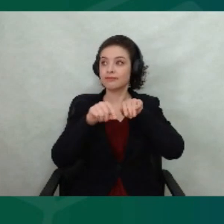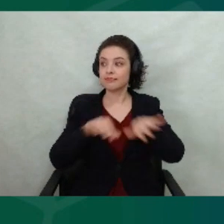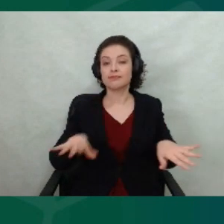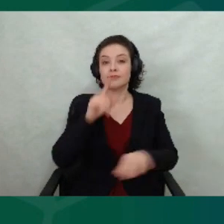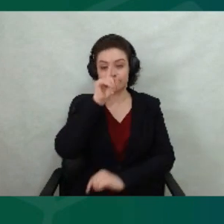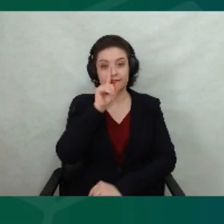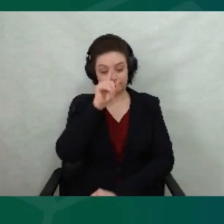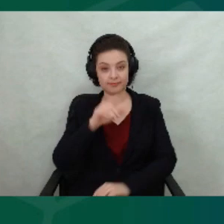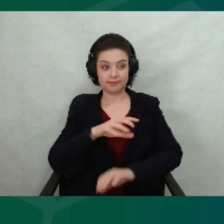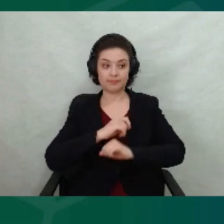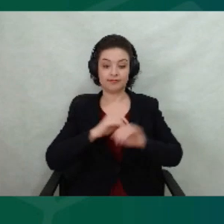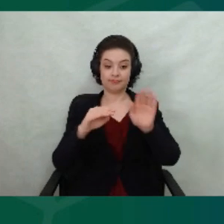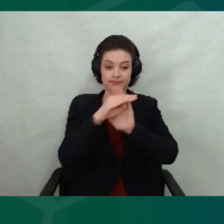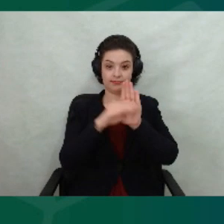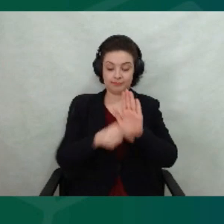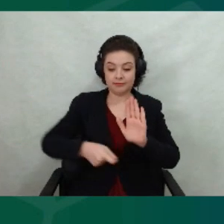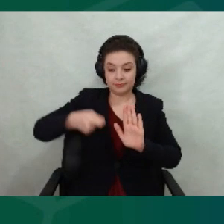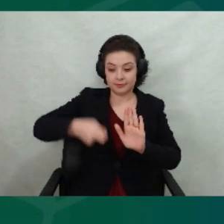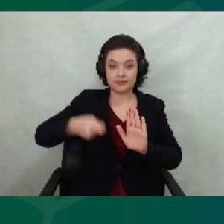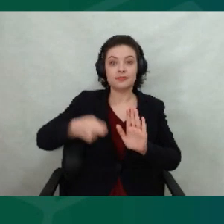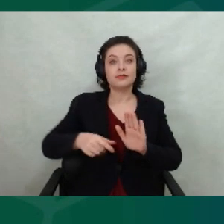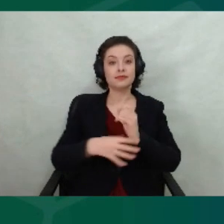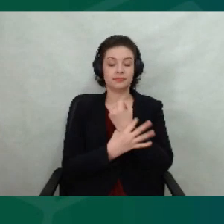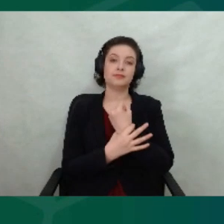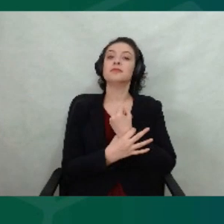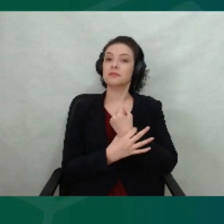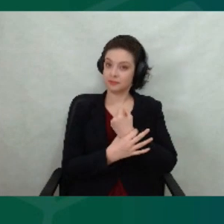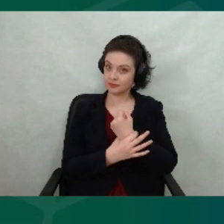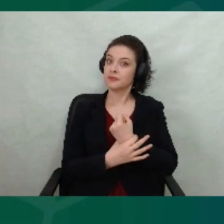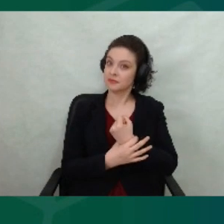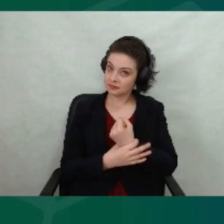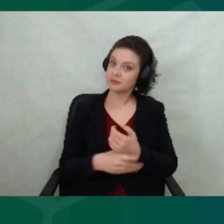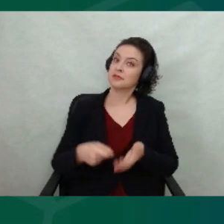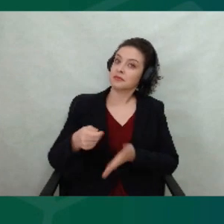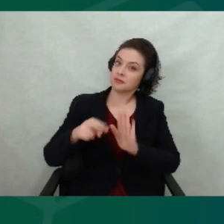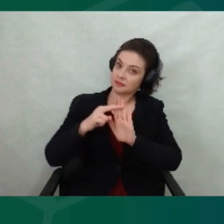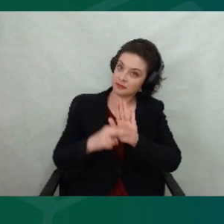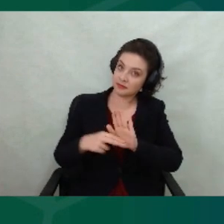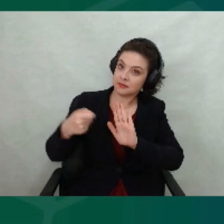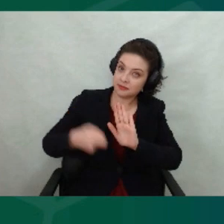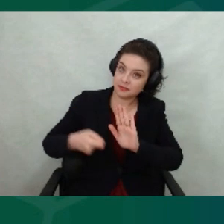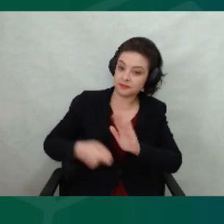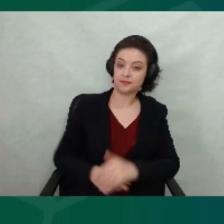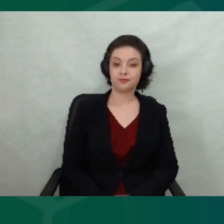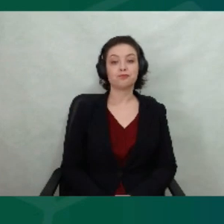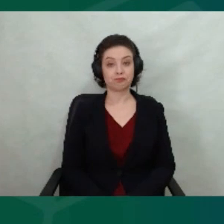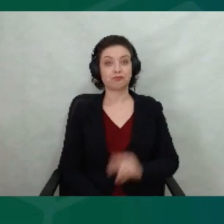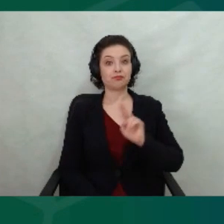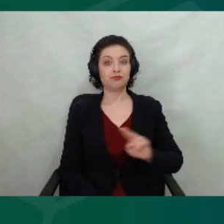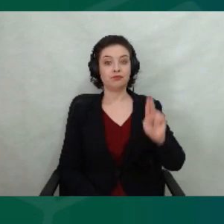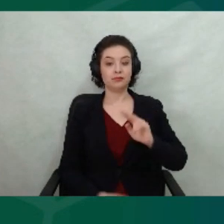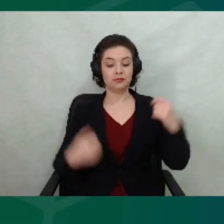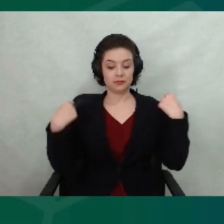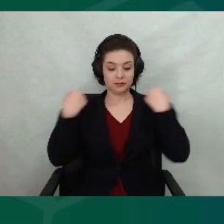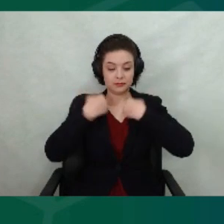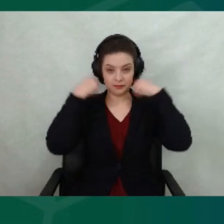adotar uma máxima da biossegurança. Portanto, nós utilizamos esse macacão descartável, às